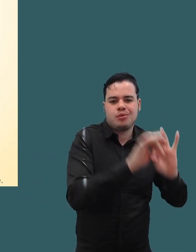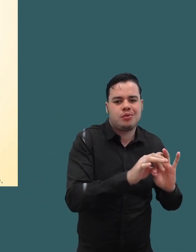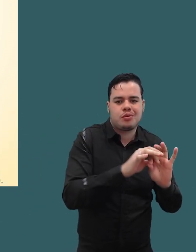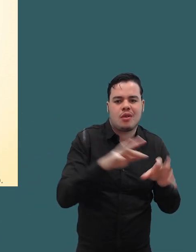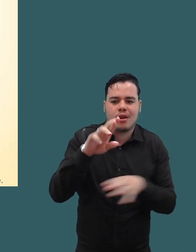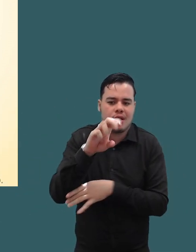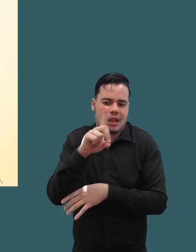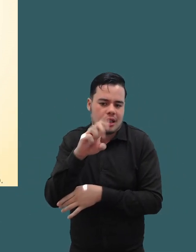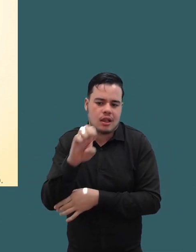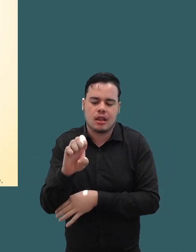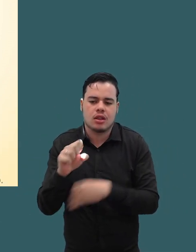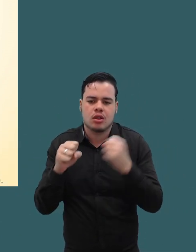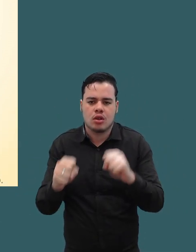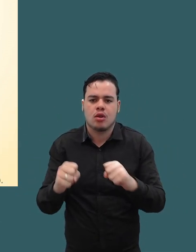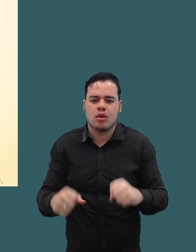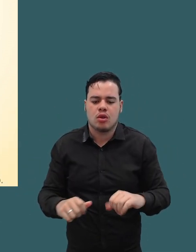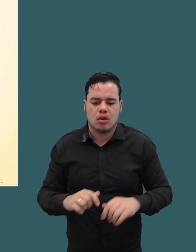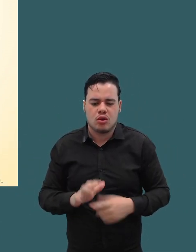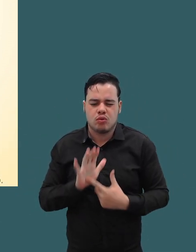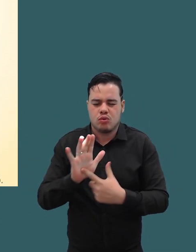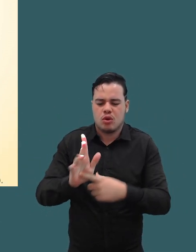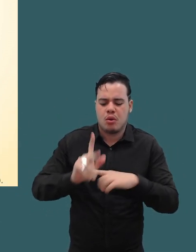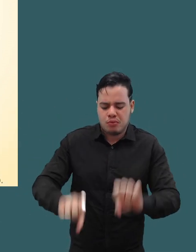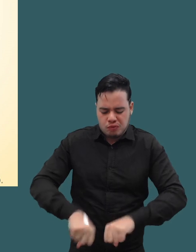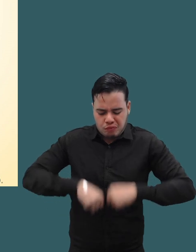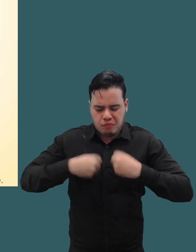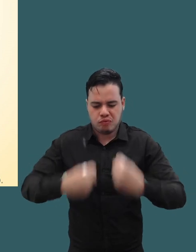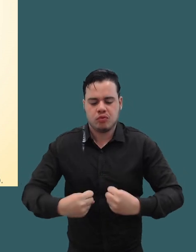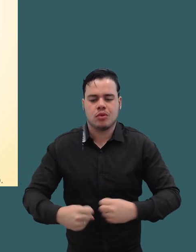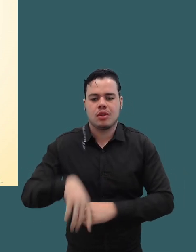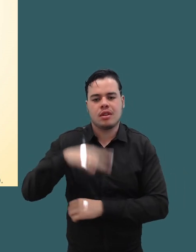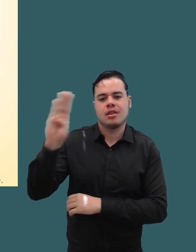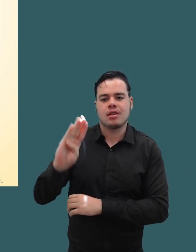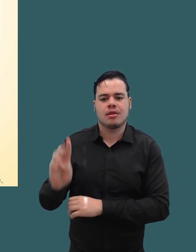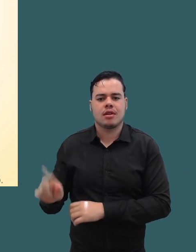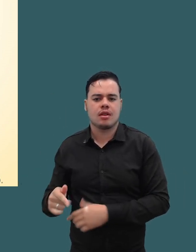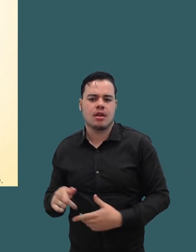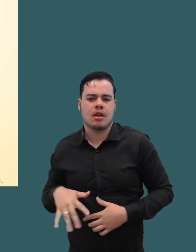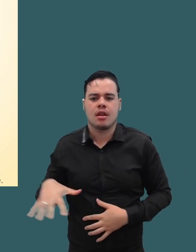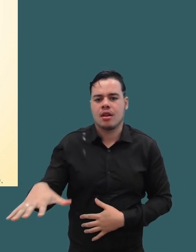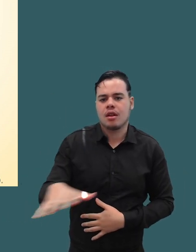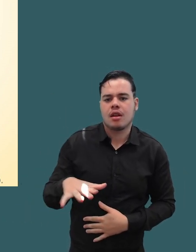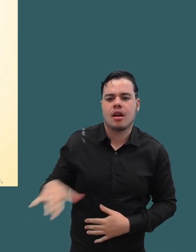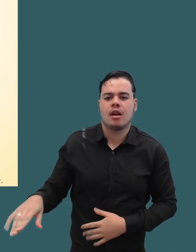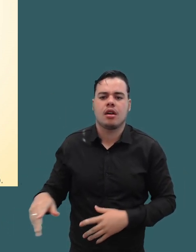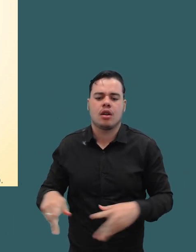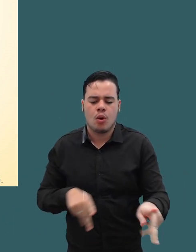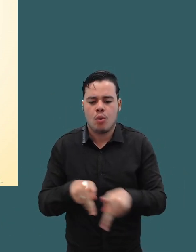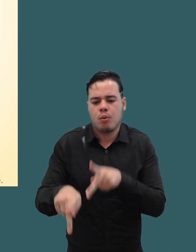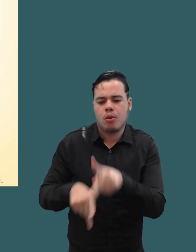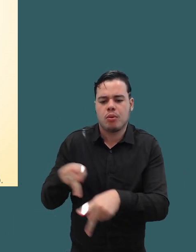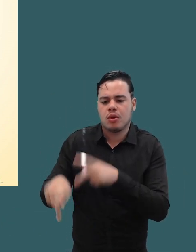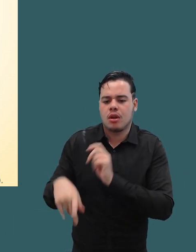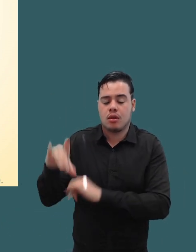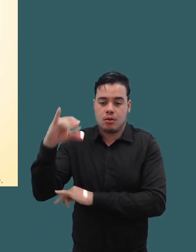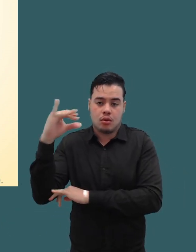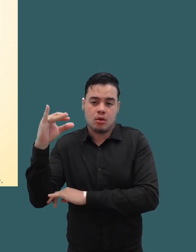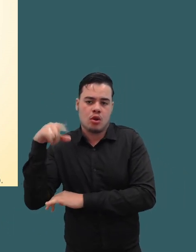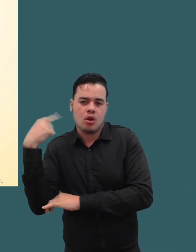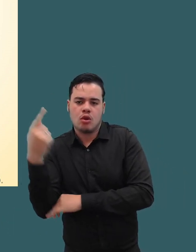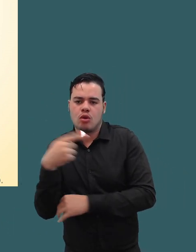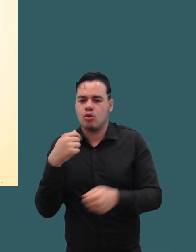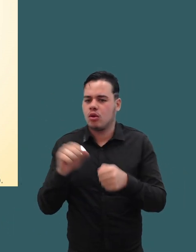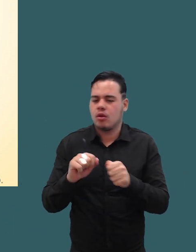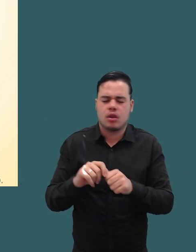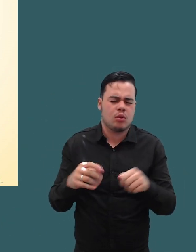que possa mostrar a potência que o Brasil é no campo da popularização da ciência. Nós fazemos